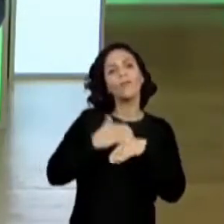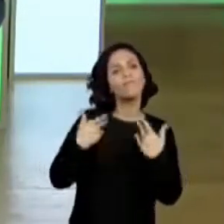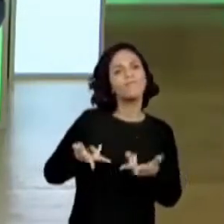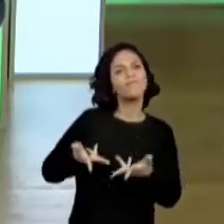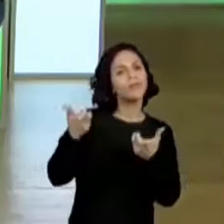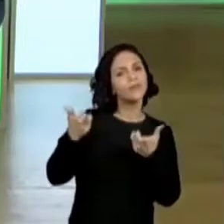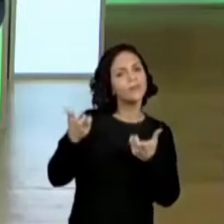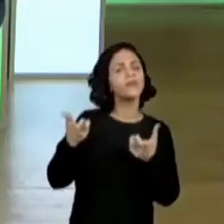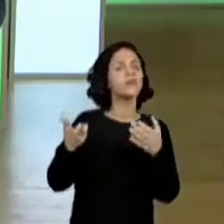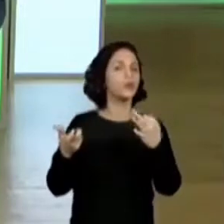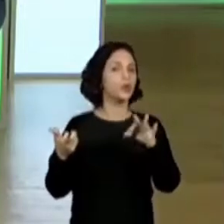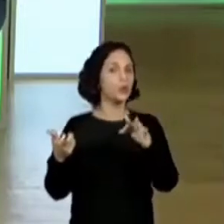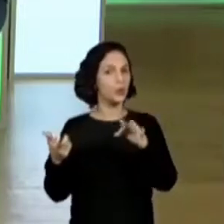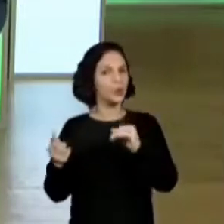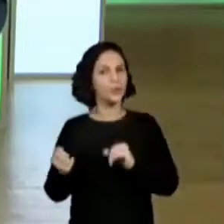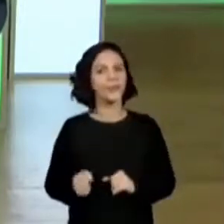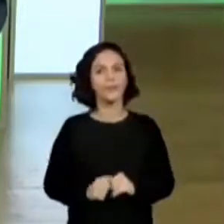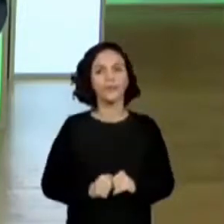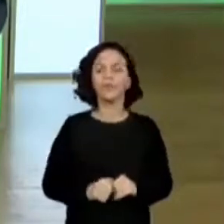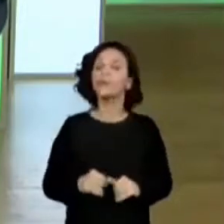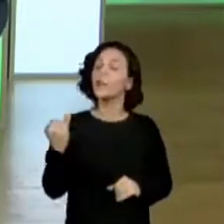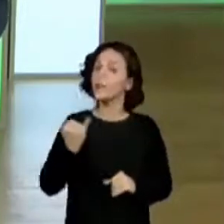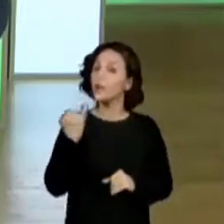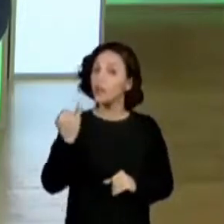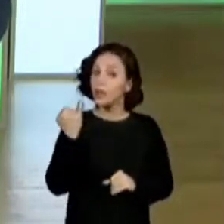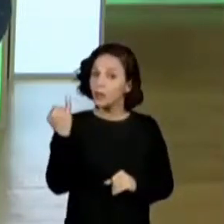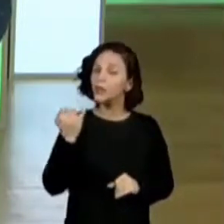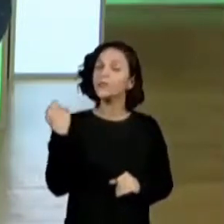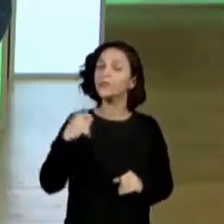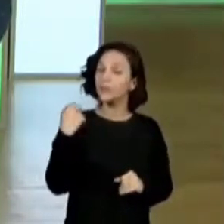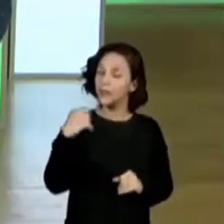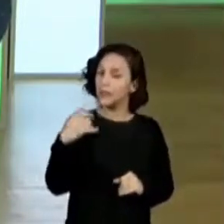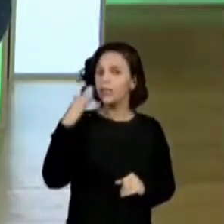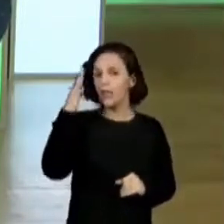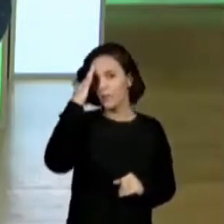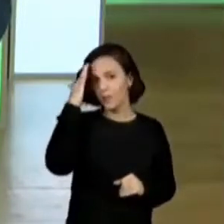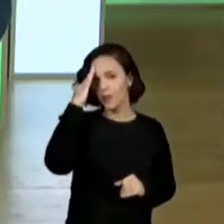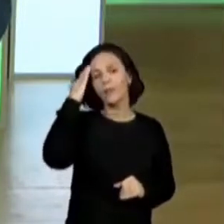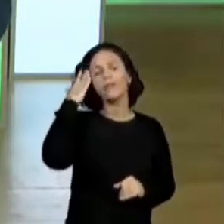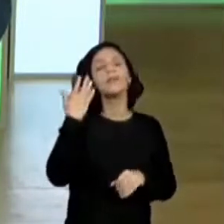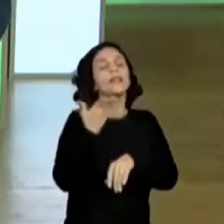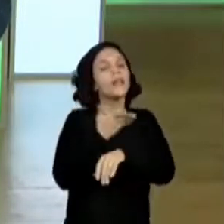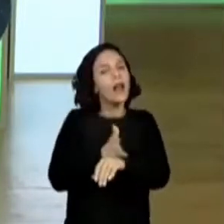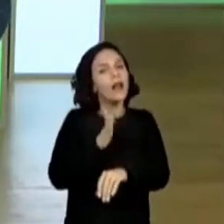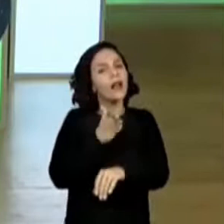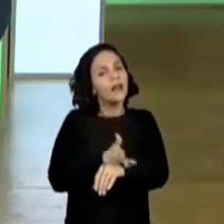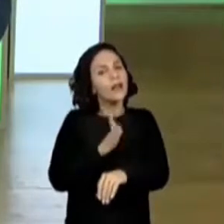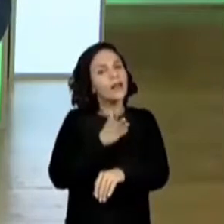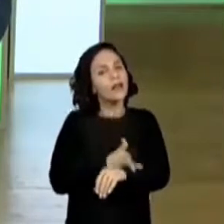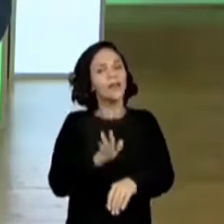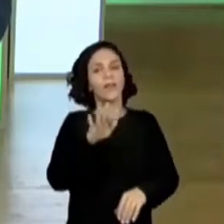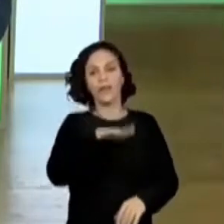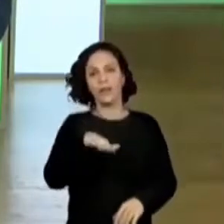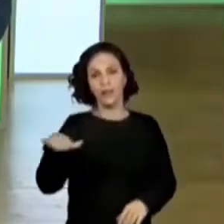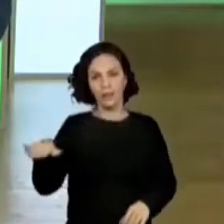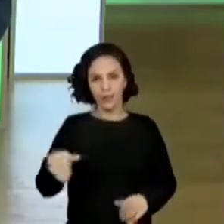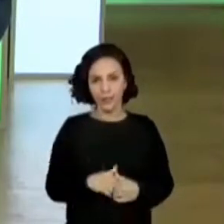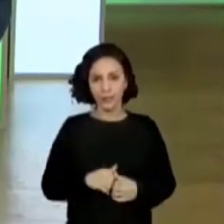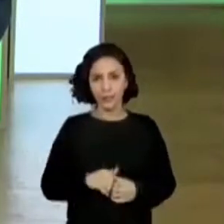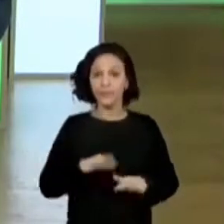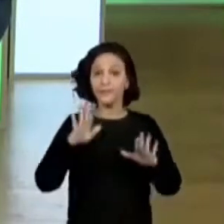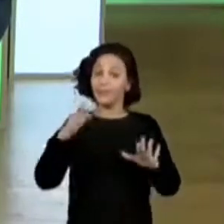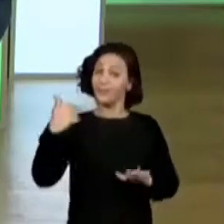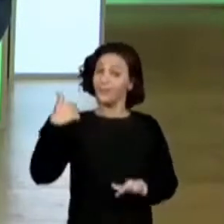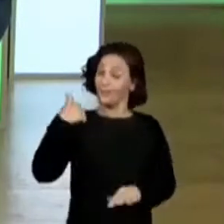é? Que a gente precisa tanto ir aí treinando com a criançada. Mas